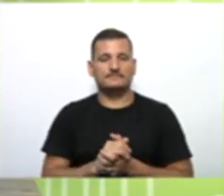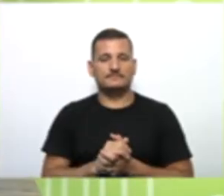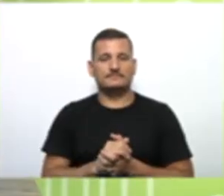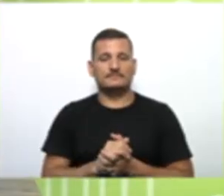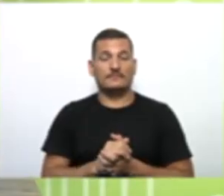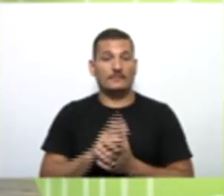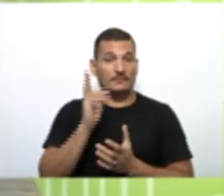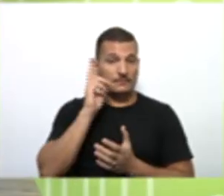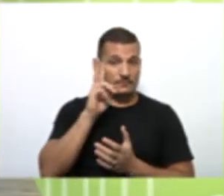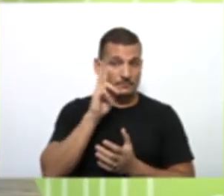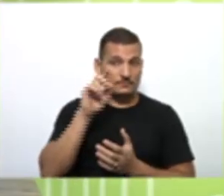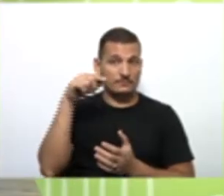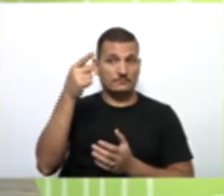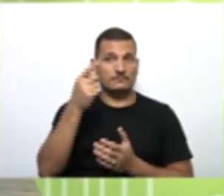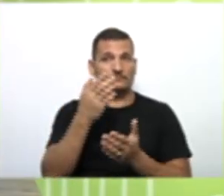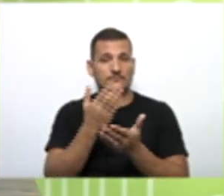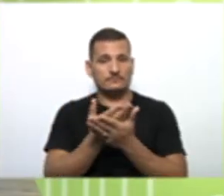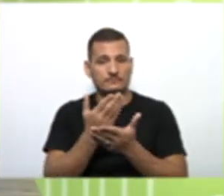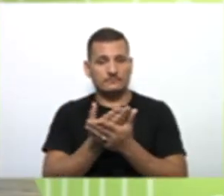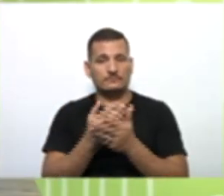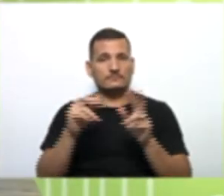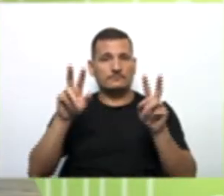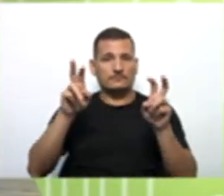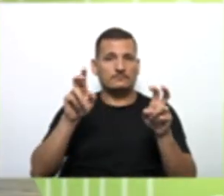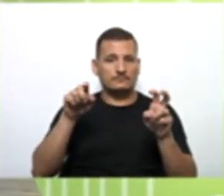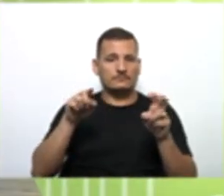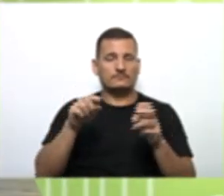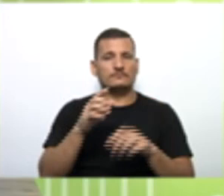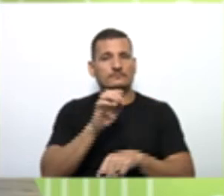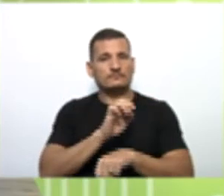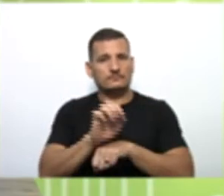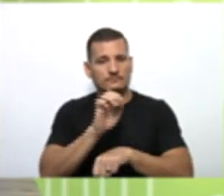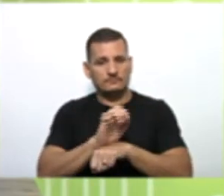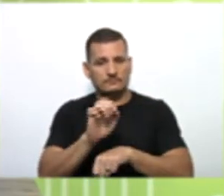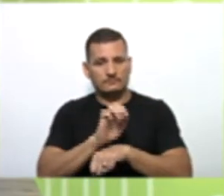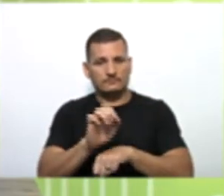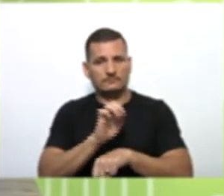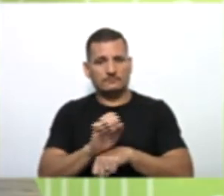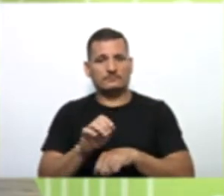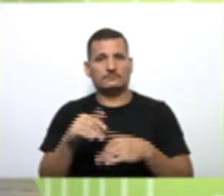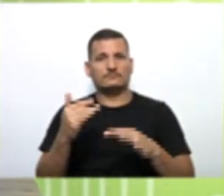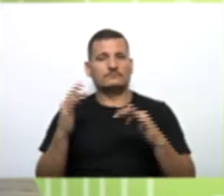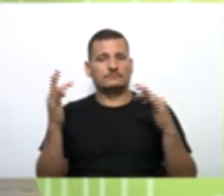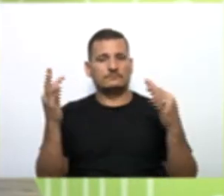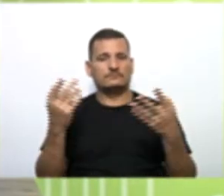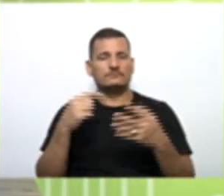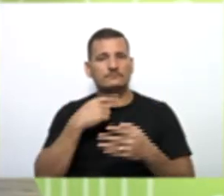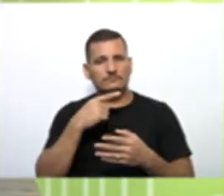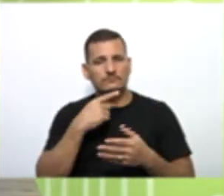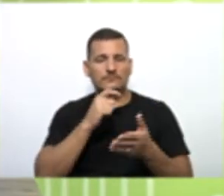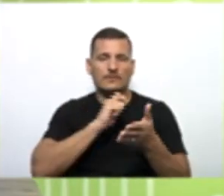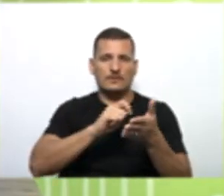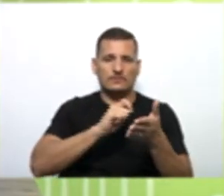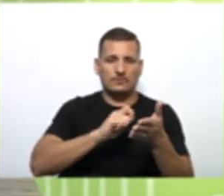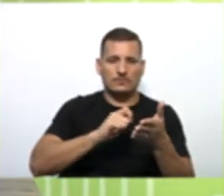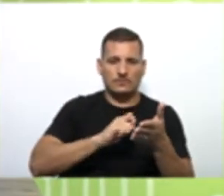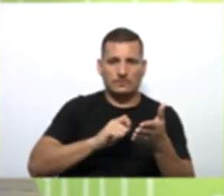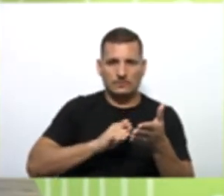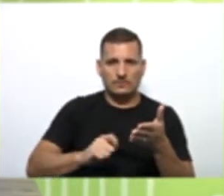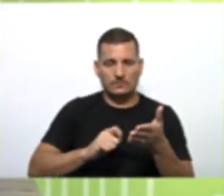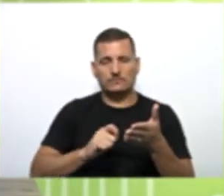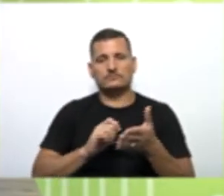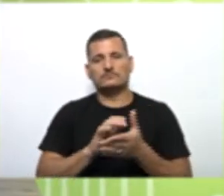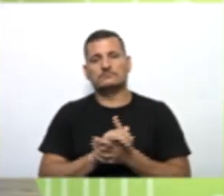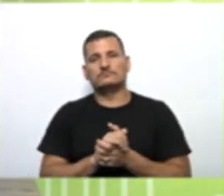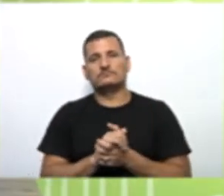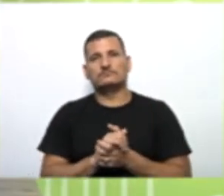na próxima aula o tema é especificamente estágio. Então, todas as dúvidas que vocês tiverem, ó, já anotem, já se